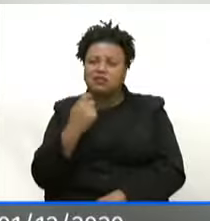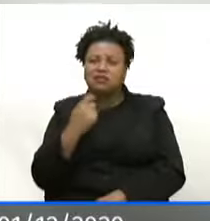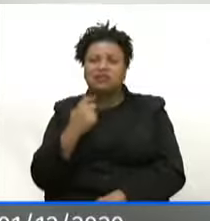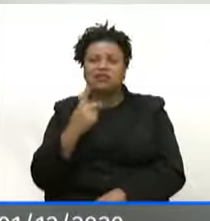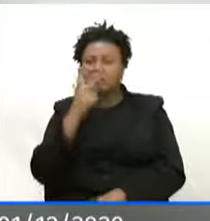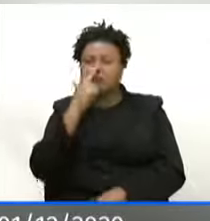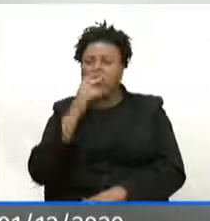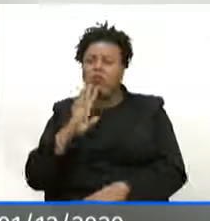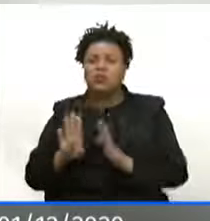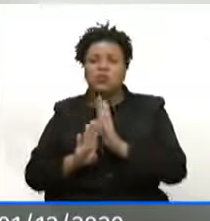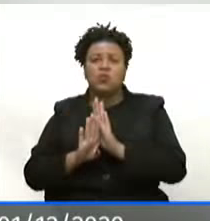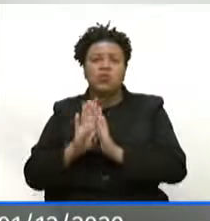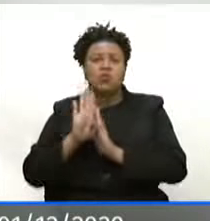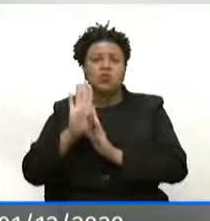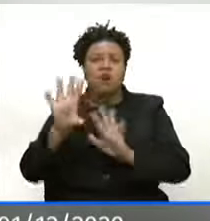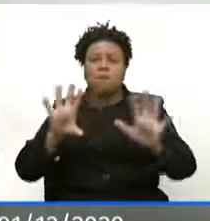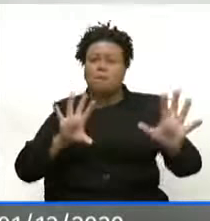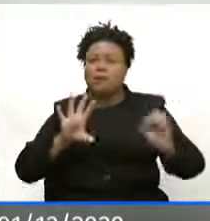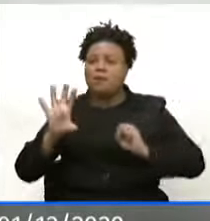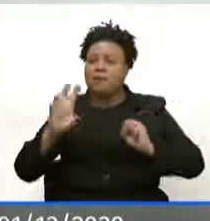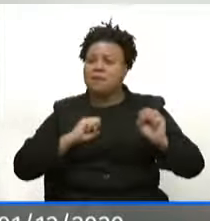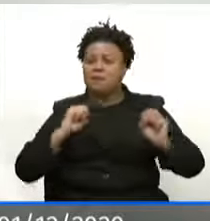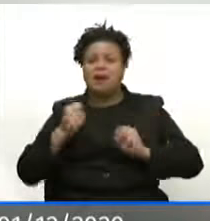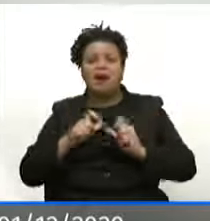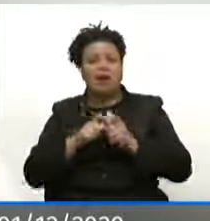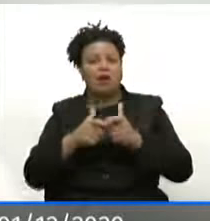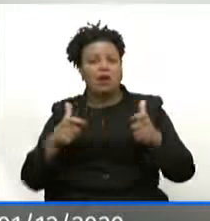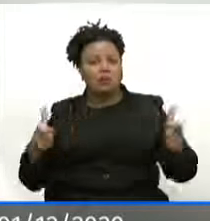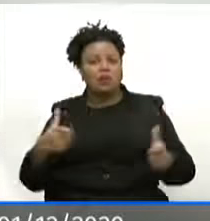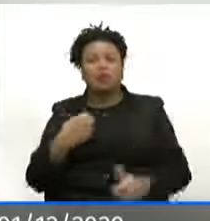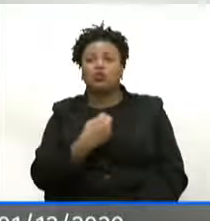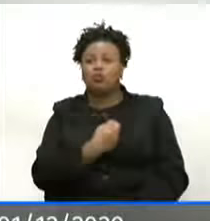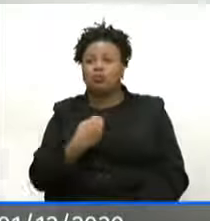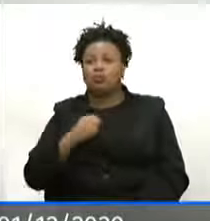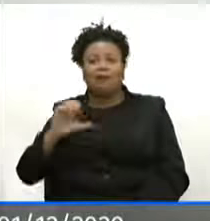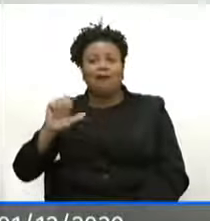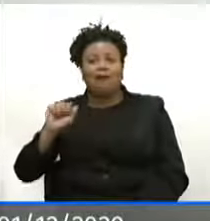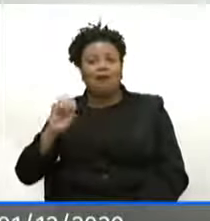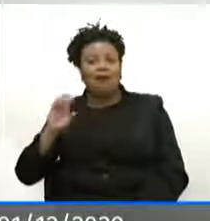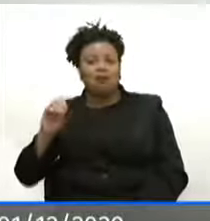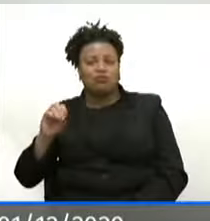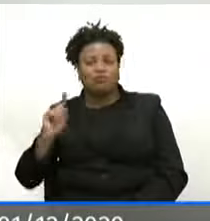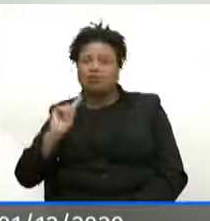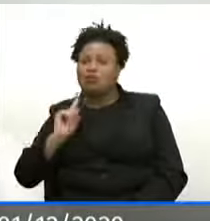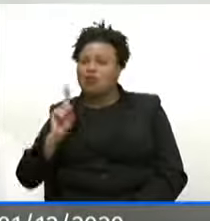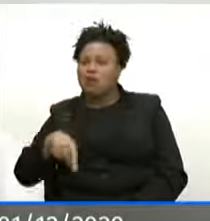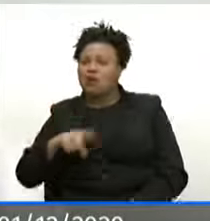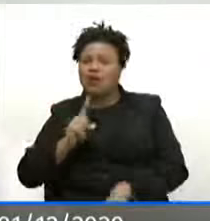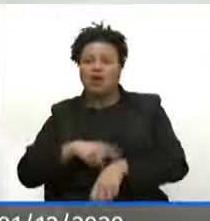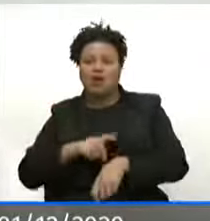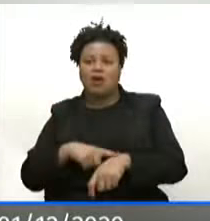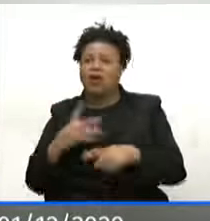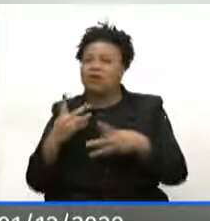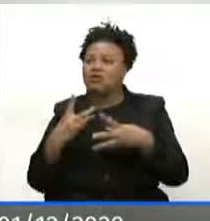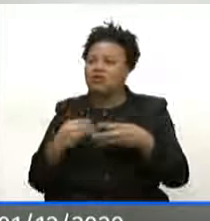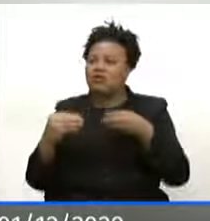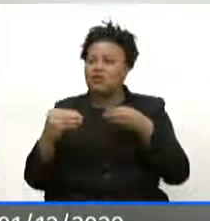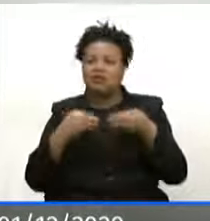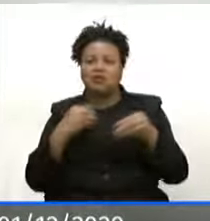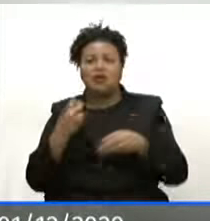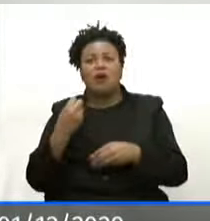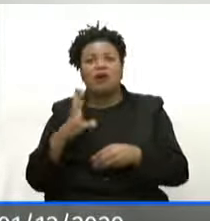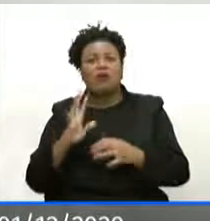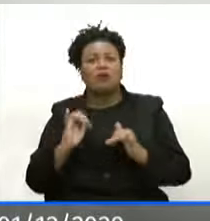de contágio, né, em aumento do número de casos. Então, não é hora de flexibilizar ou